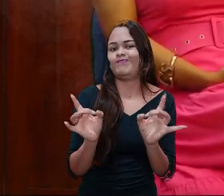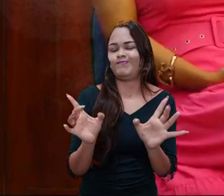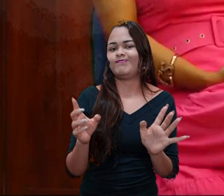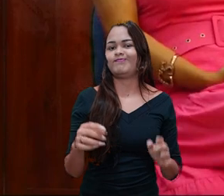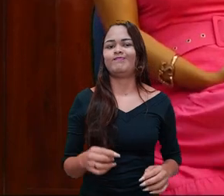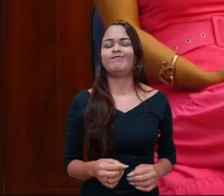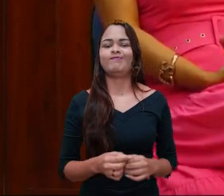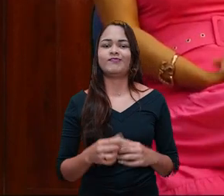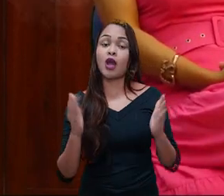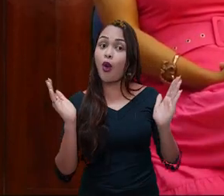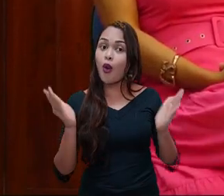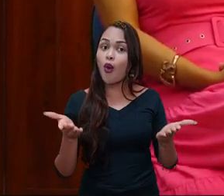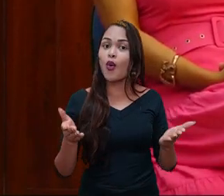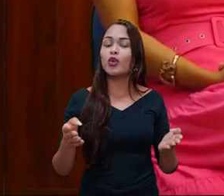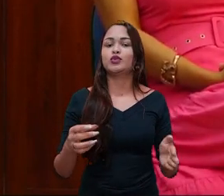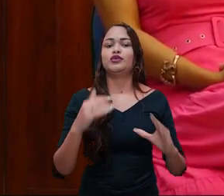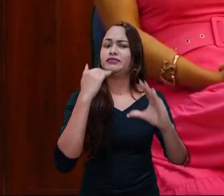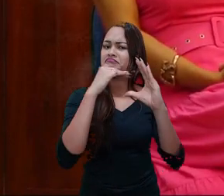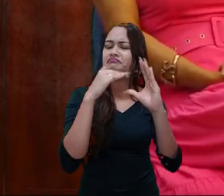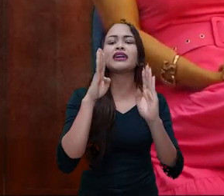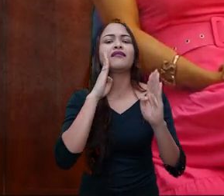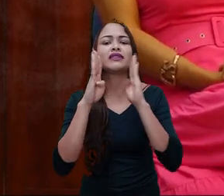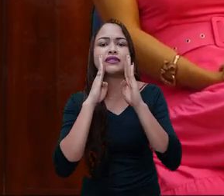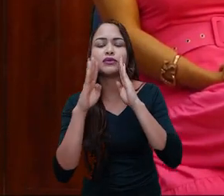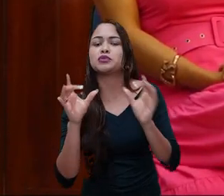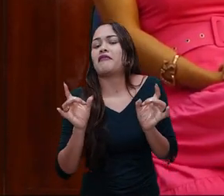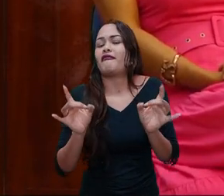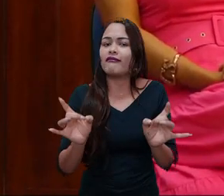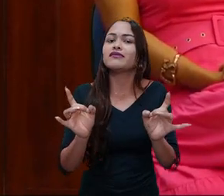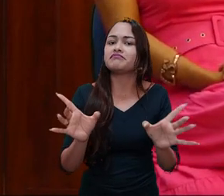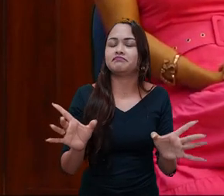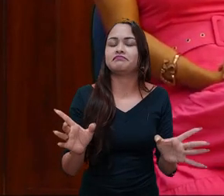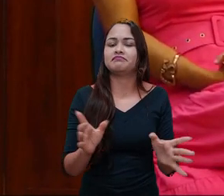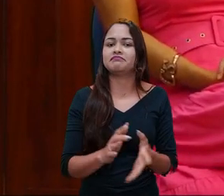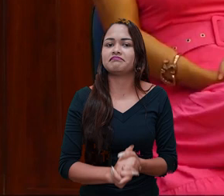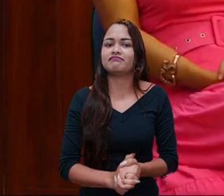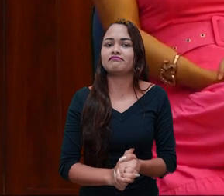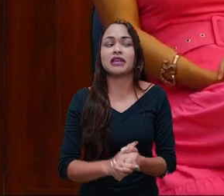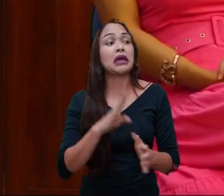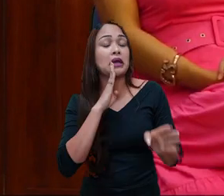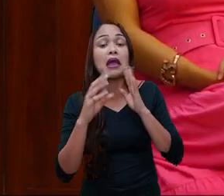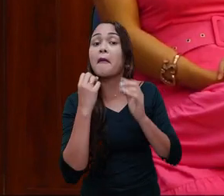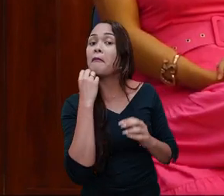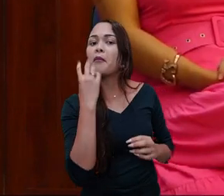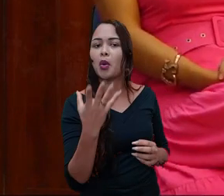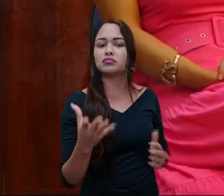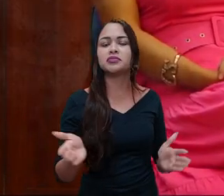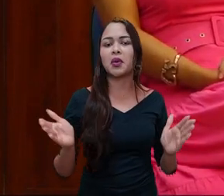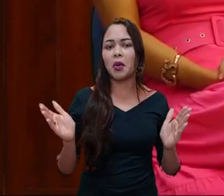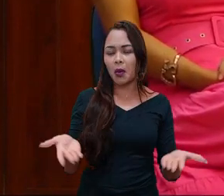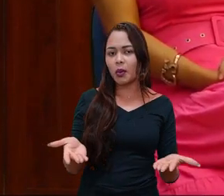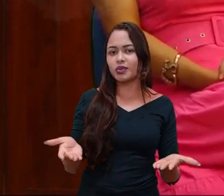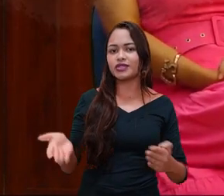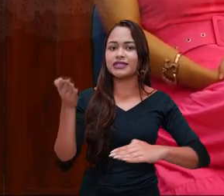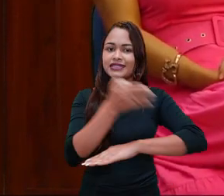dele. Hoje ele coloca no Facebook e vende. E tem uma certa visibilidade. E hoje ele